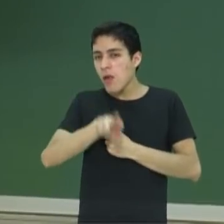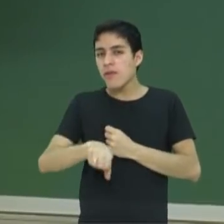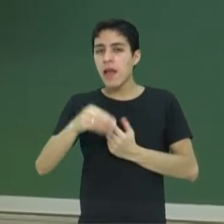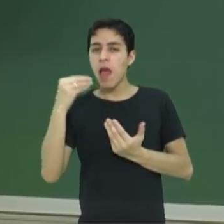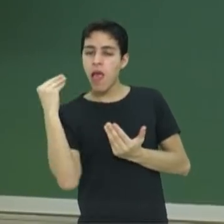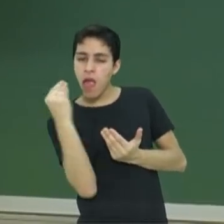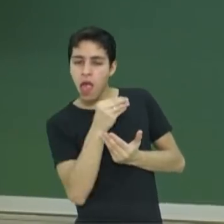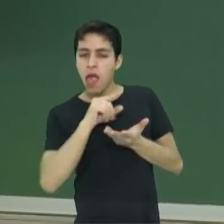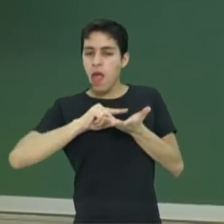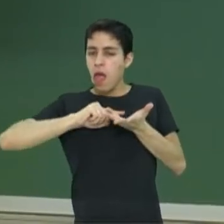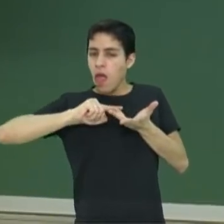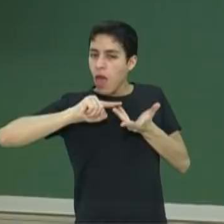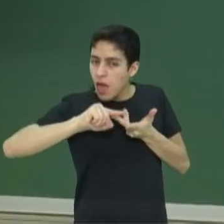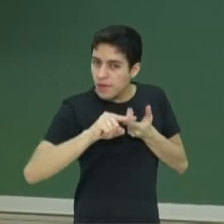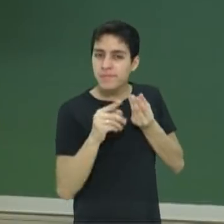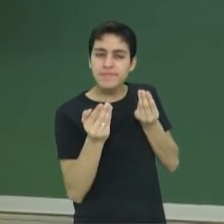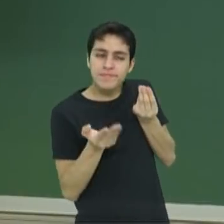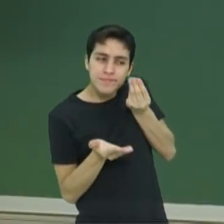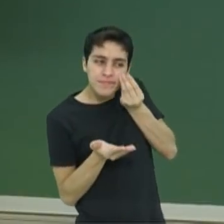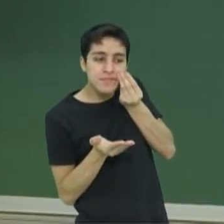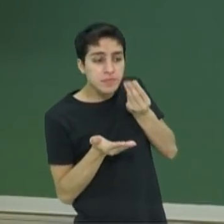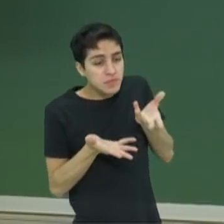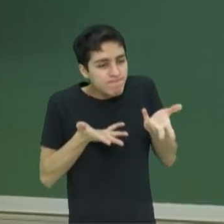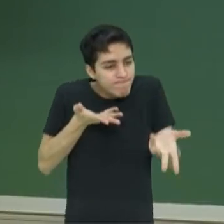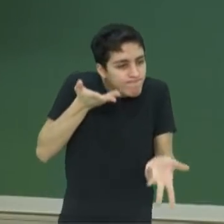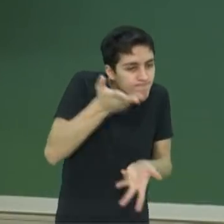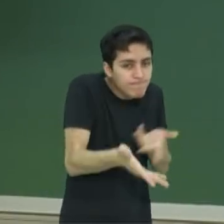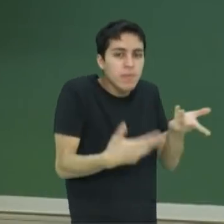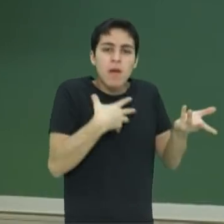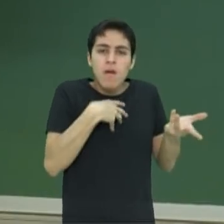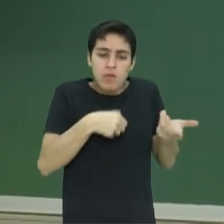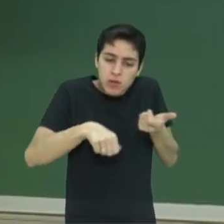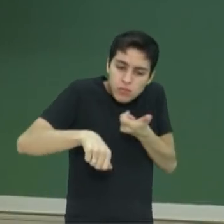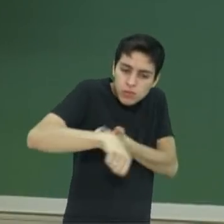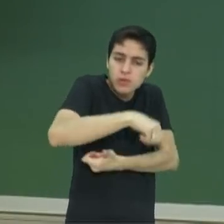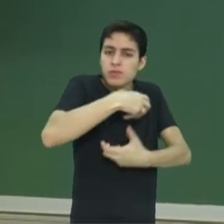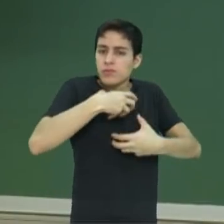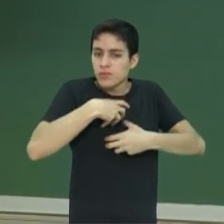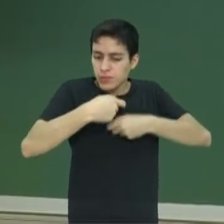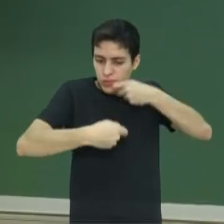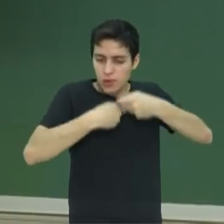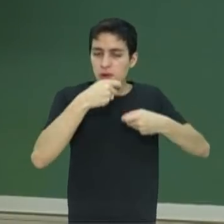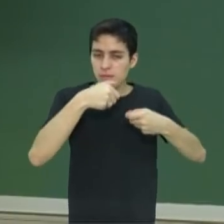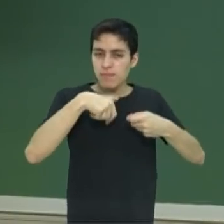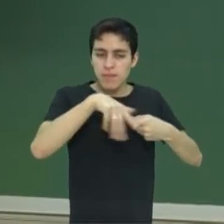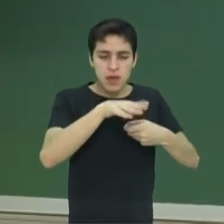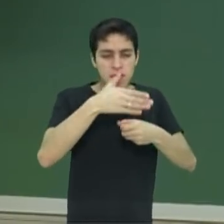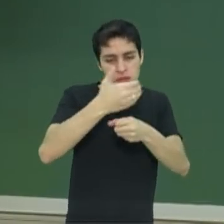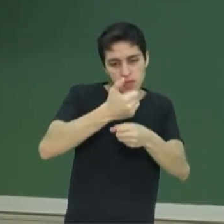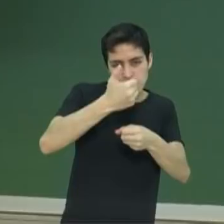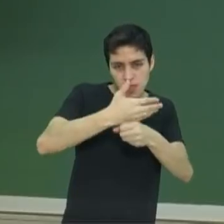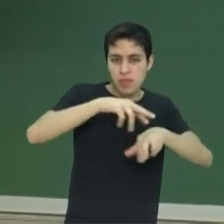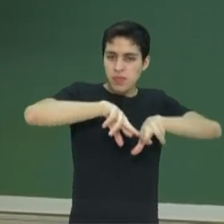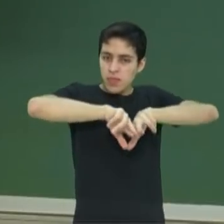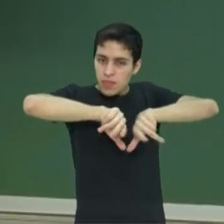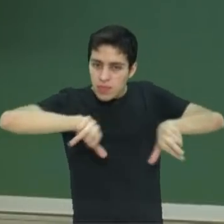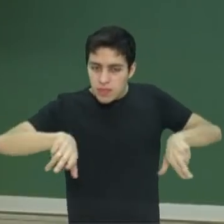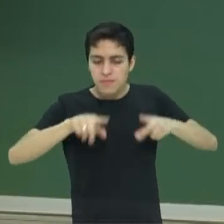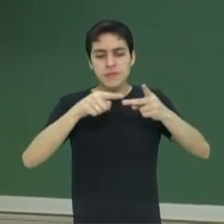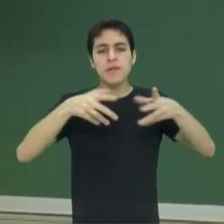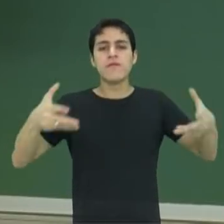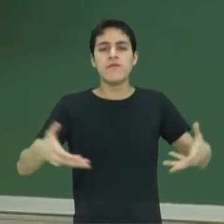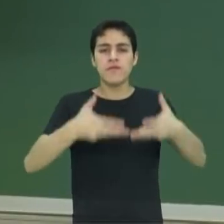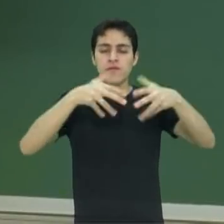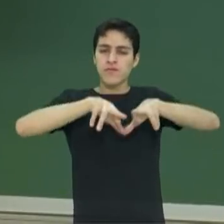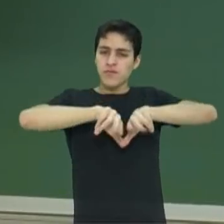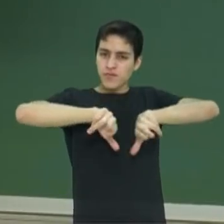convencer o filho, de formas diferentes, a se alimentar com verduras e legumes. Ainda com base nessas